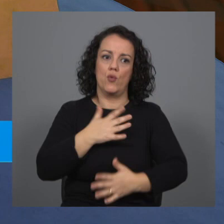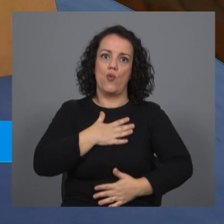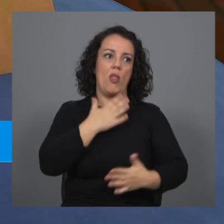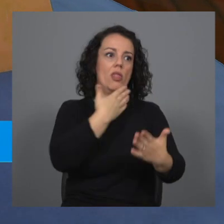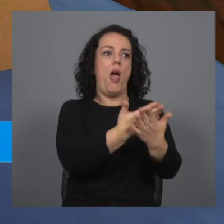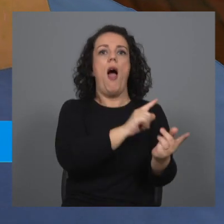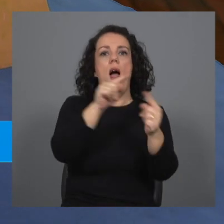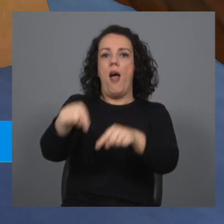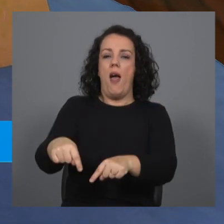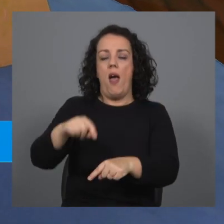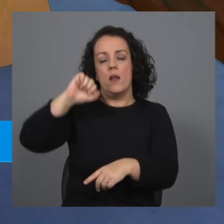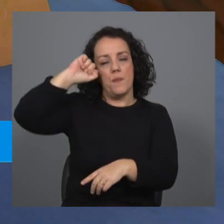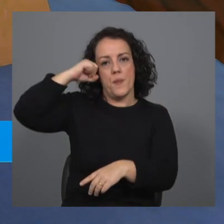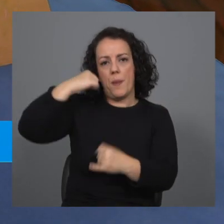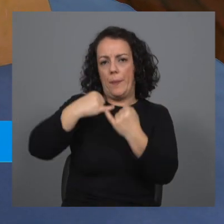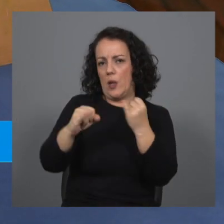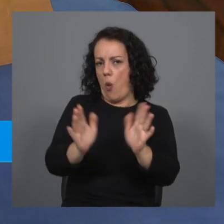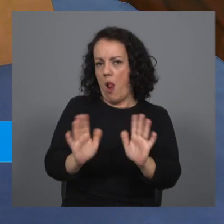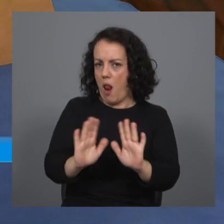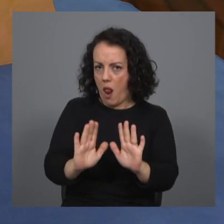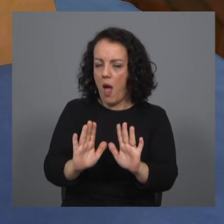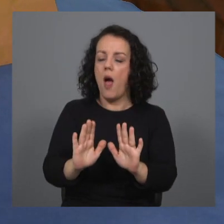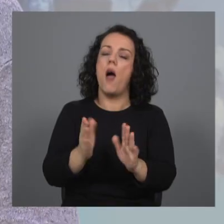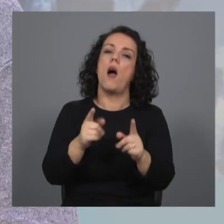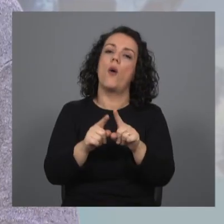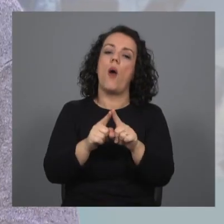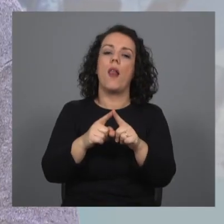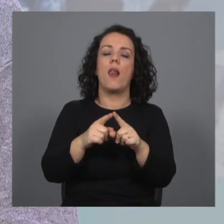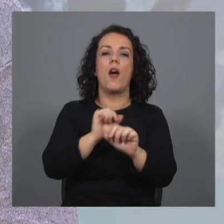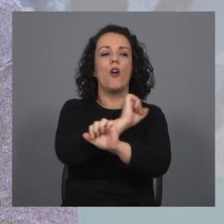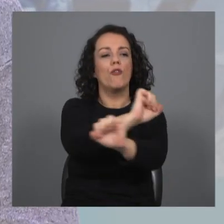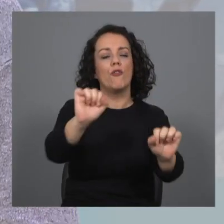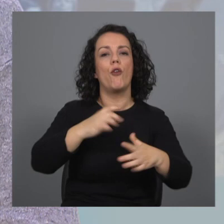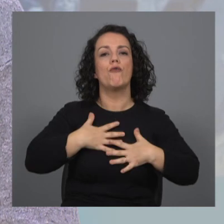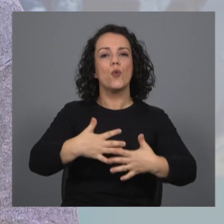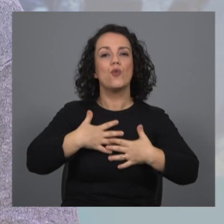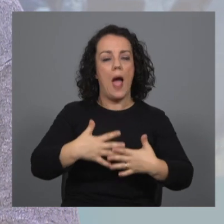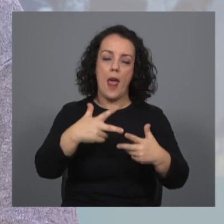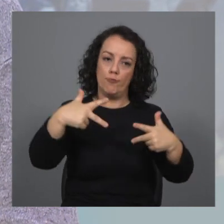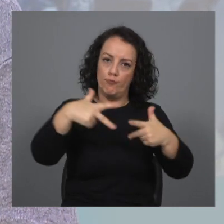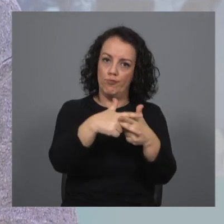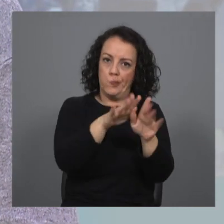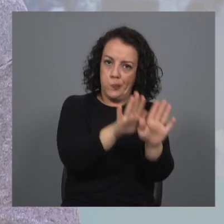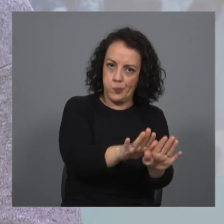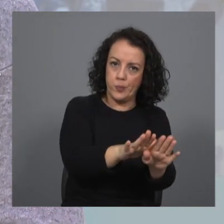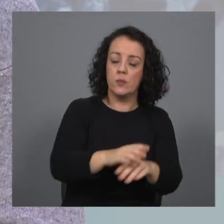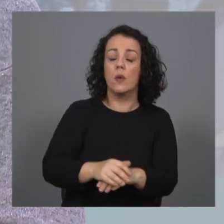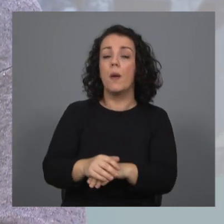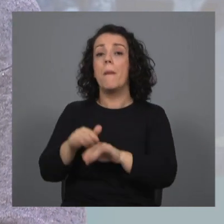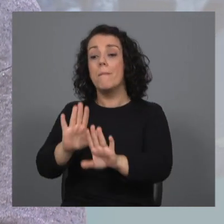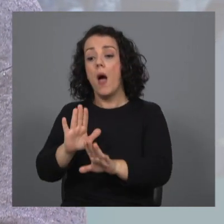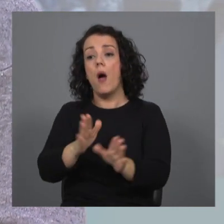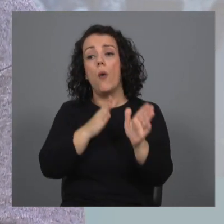expor riscos e, portanto, interrompemos o seu voluntariado. O que tem sido de facto interessante é